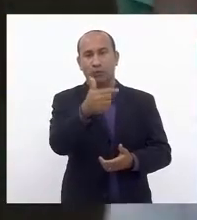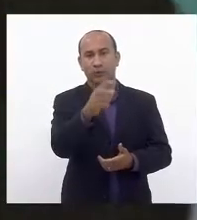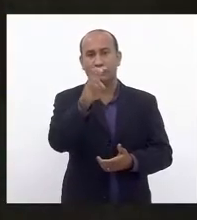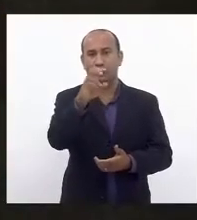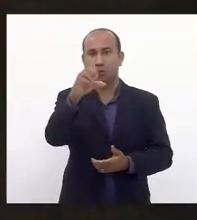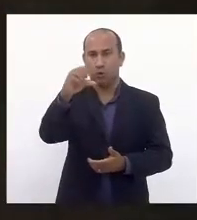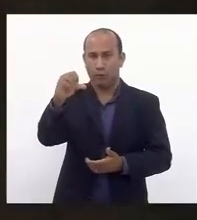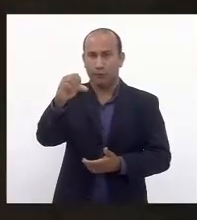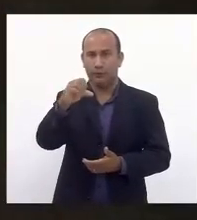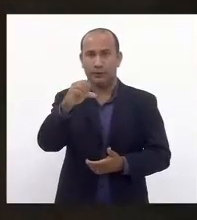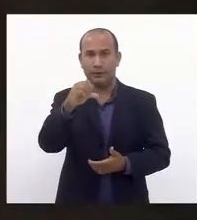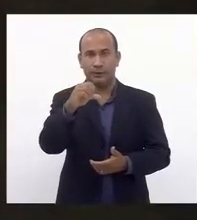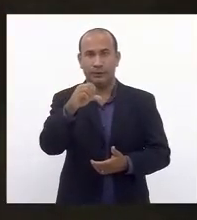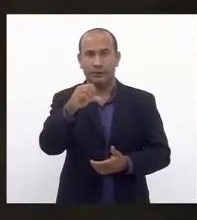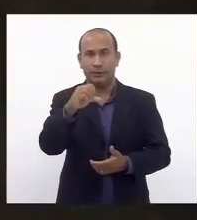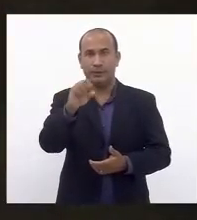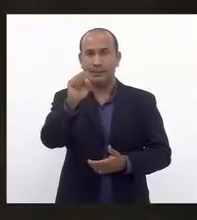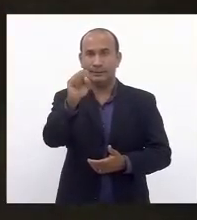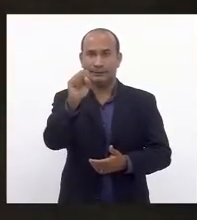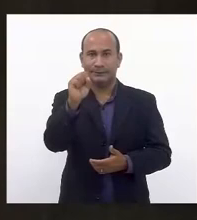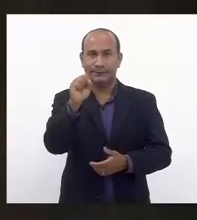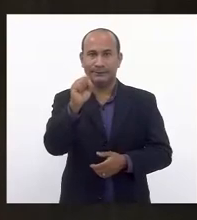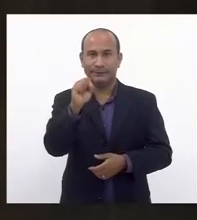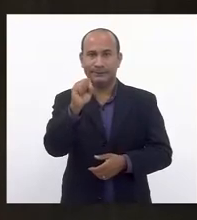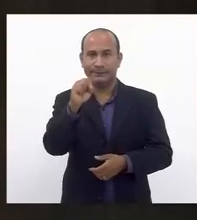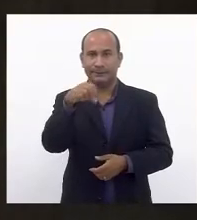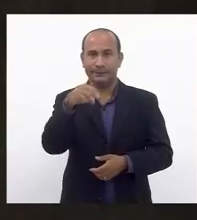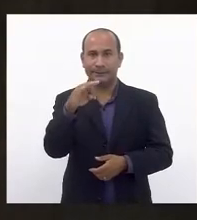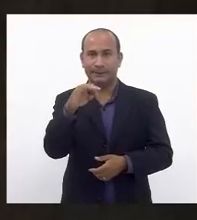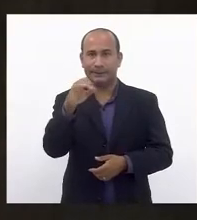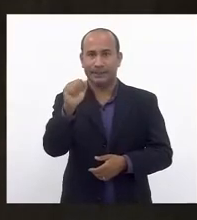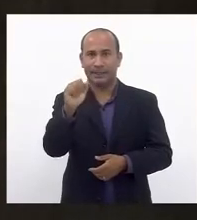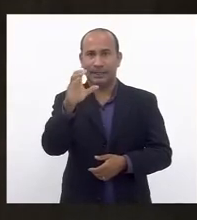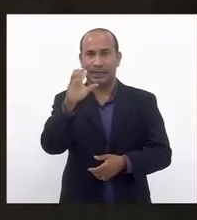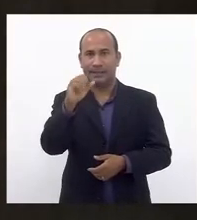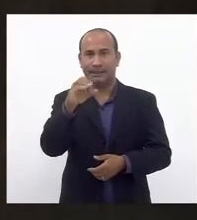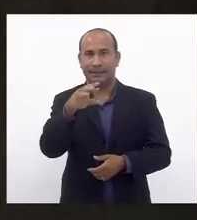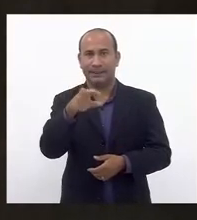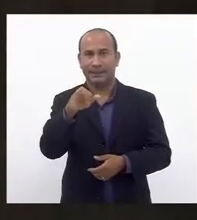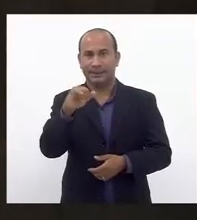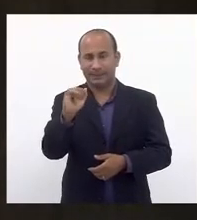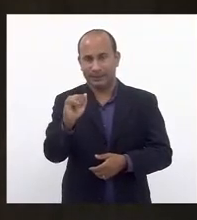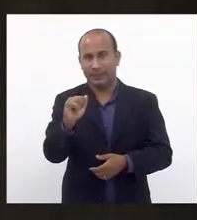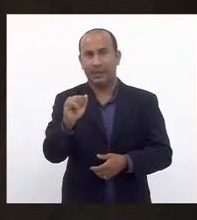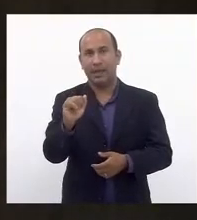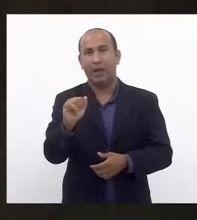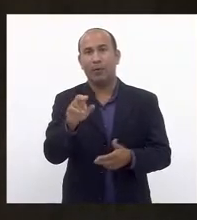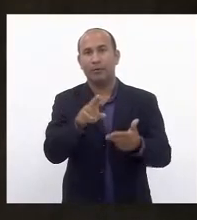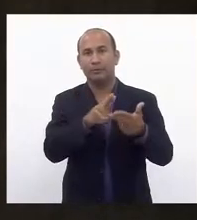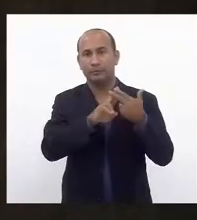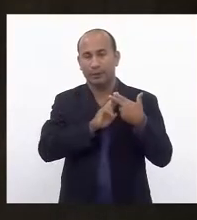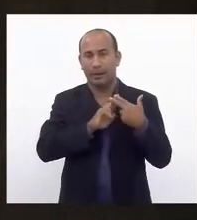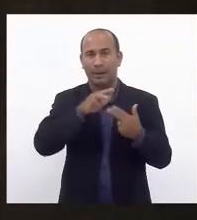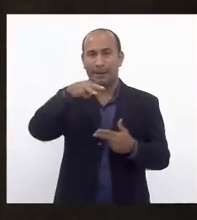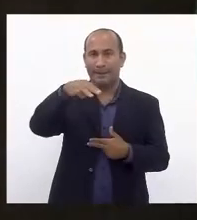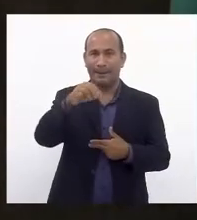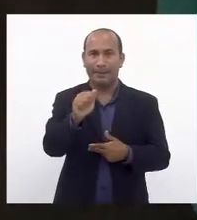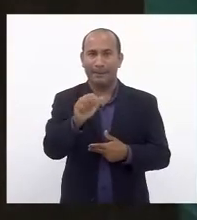5259, de Santa Catarina, cujo relator foi o ministro Marco